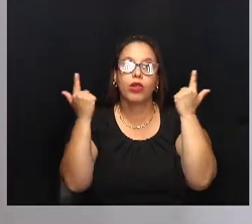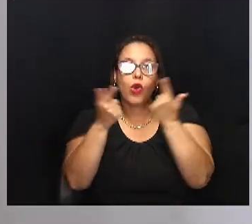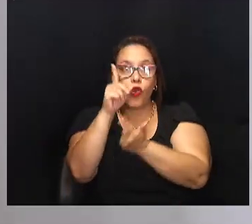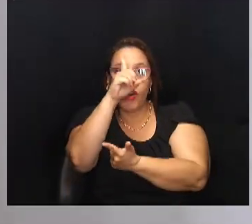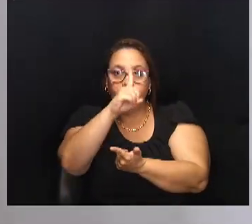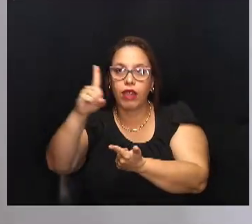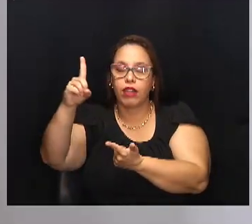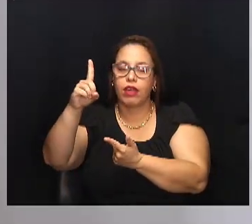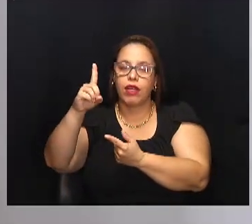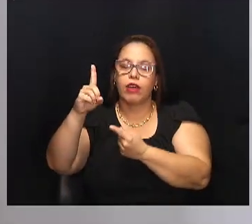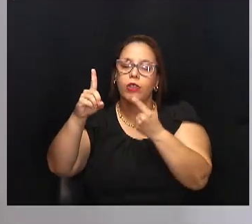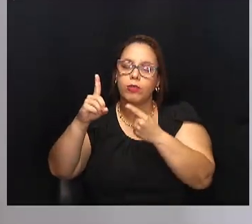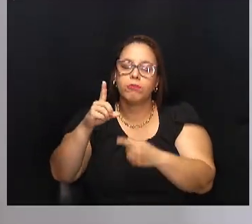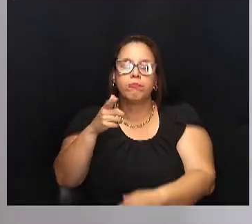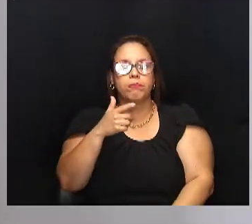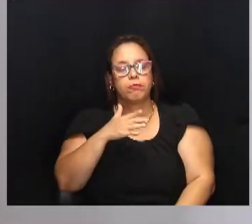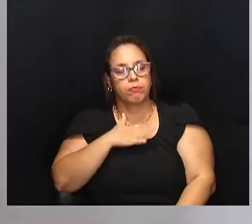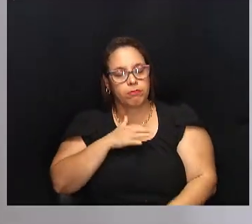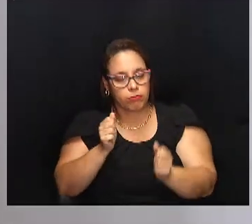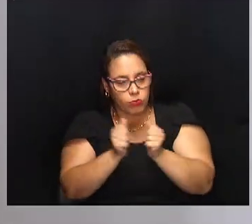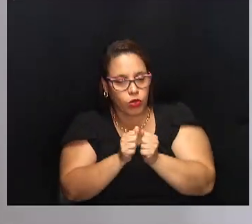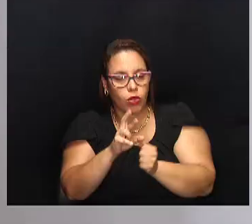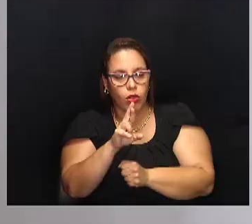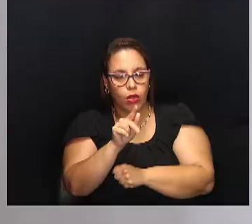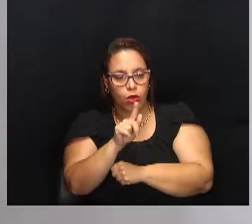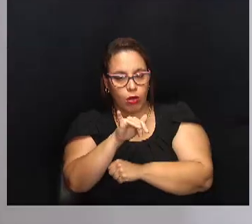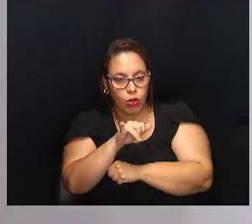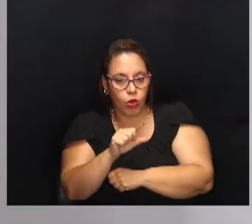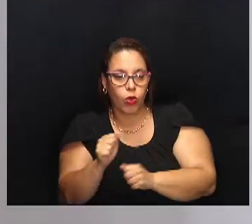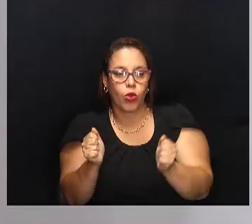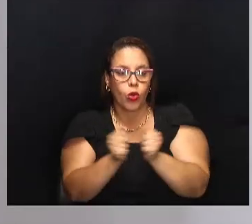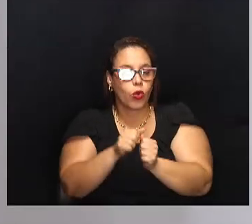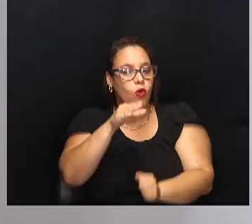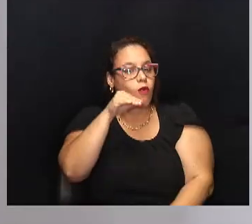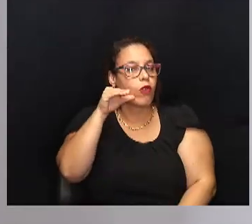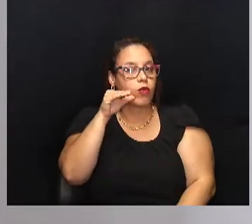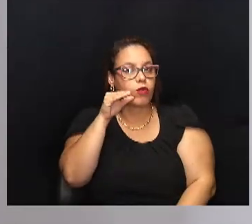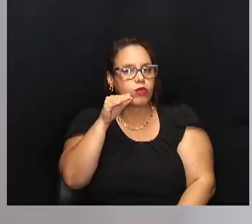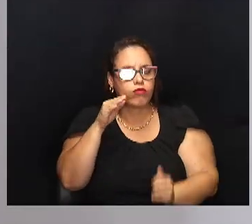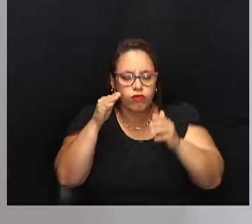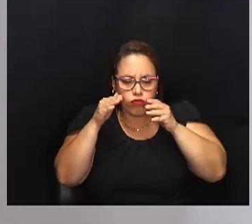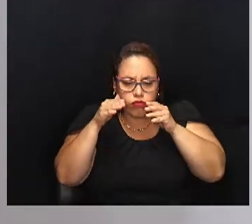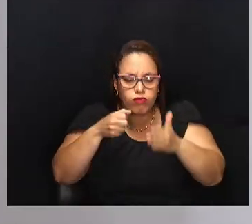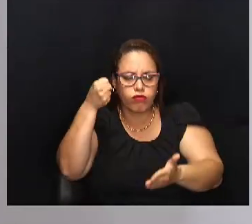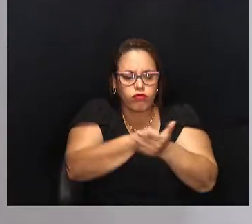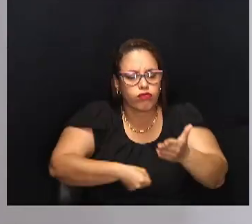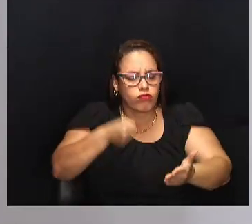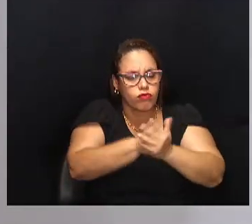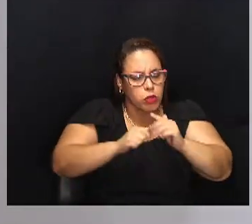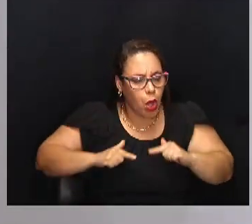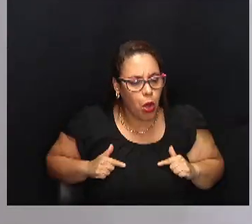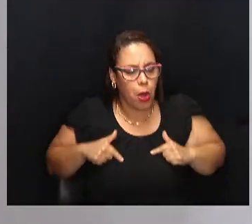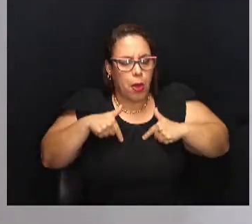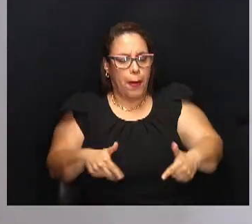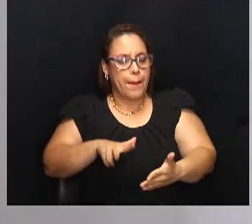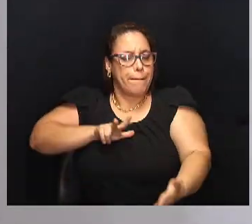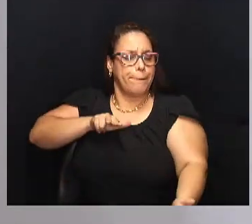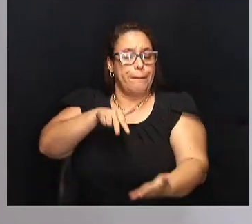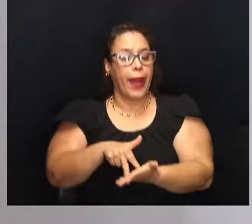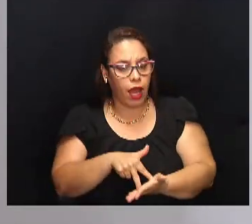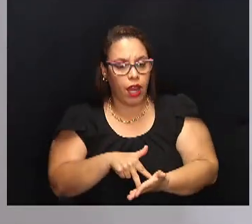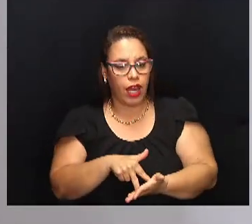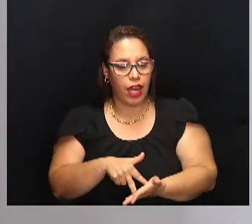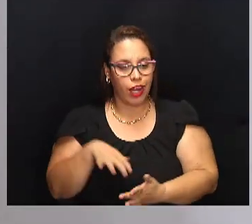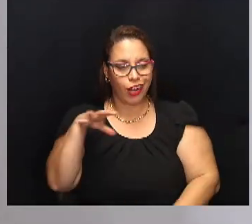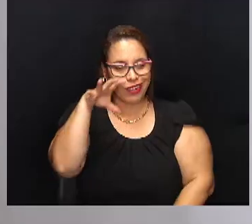eu e o Regis tivemos coragem, junto com os colaboradores nossos, de colocar a nossa cara, nosso corpo, né, o nosso trabalho ali, nosso amor,